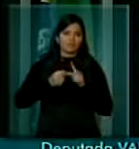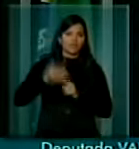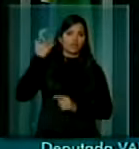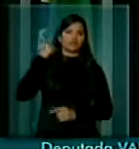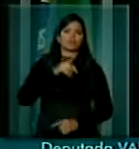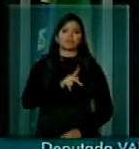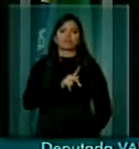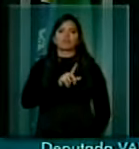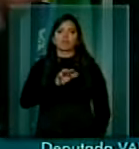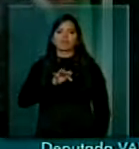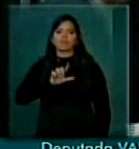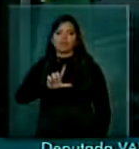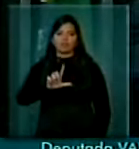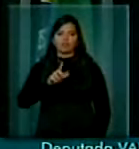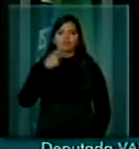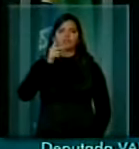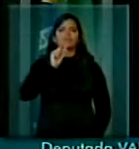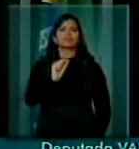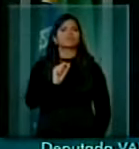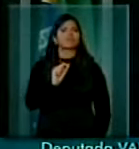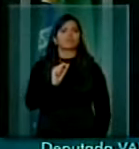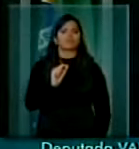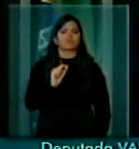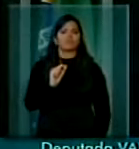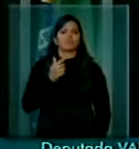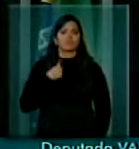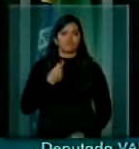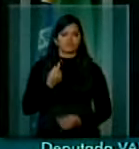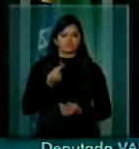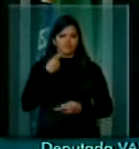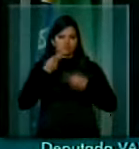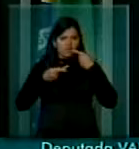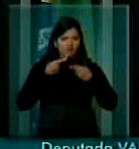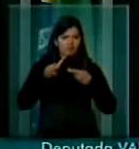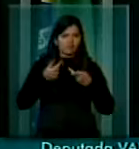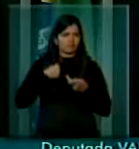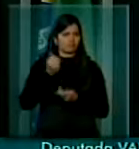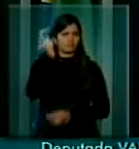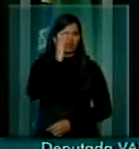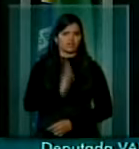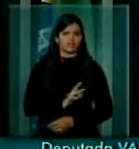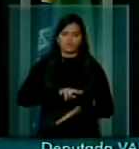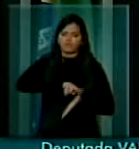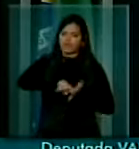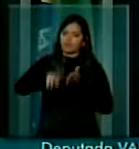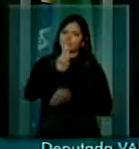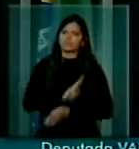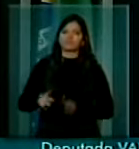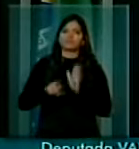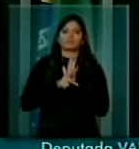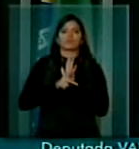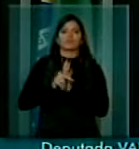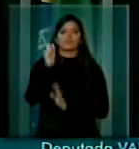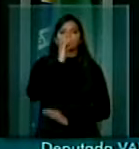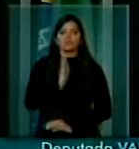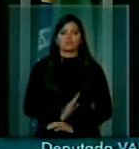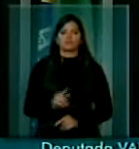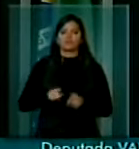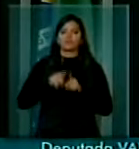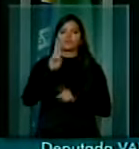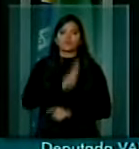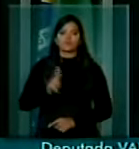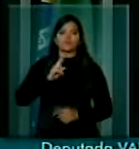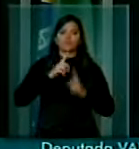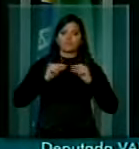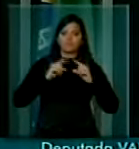PFL, que questiona o fato do Brasil, várias universidades públicas brasileiras, não apenas a